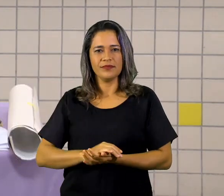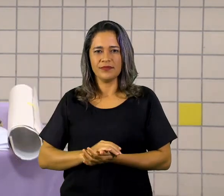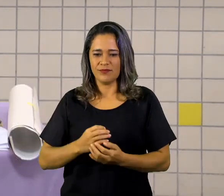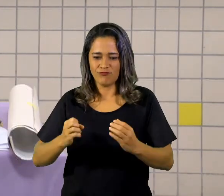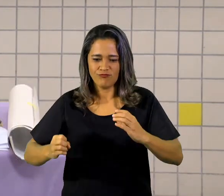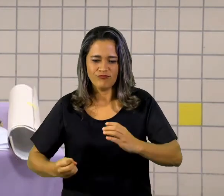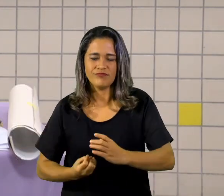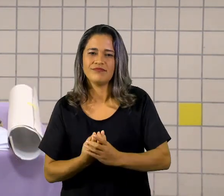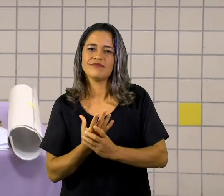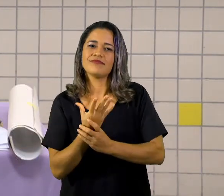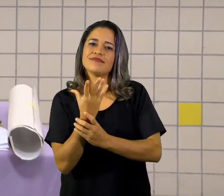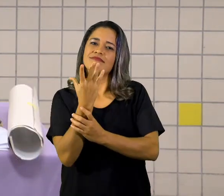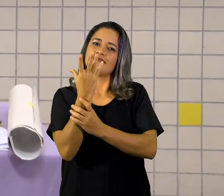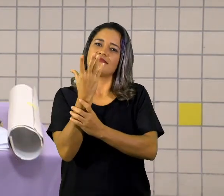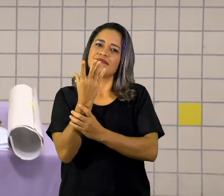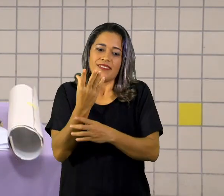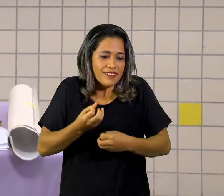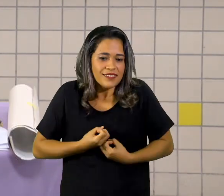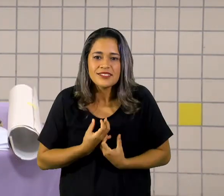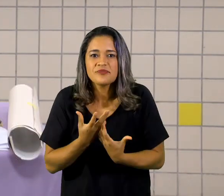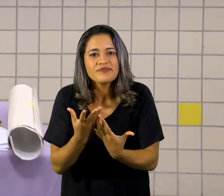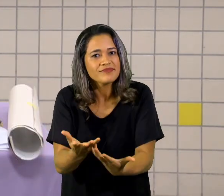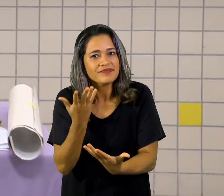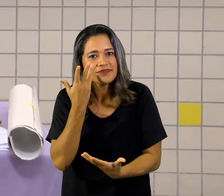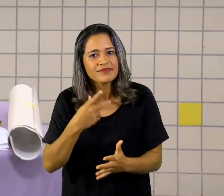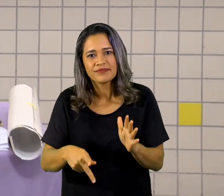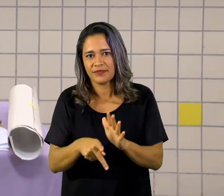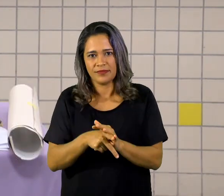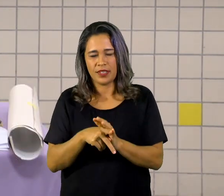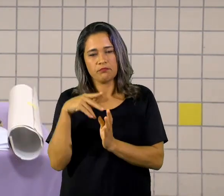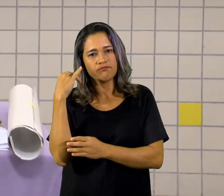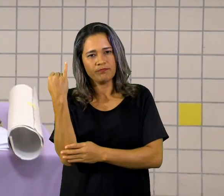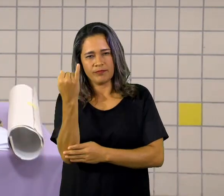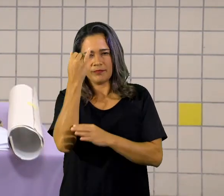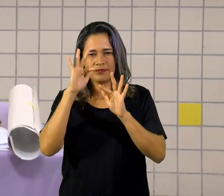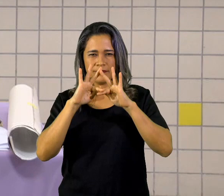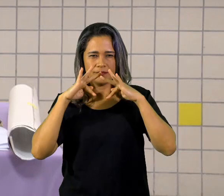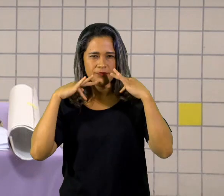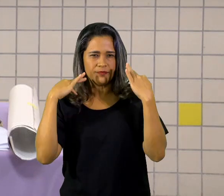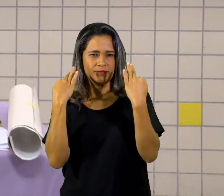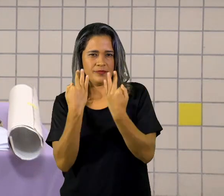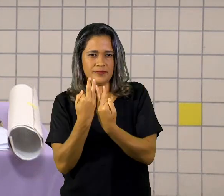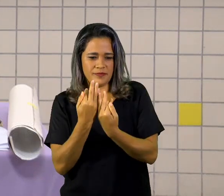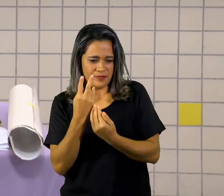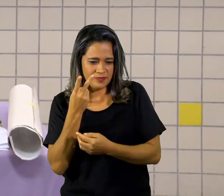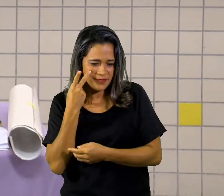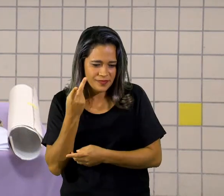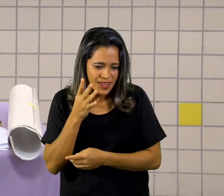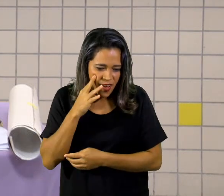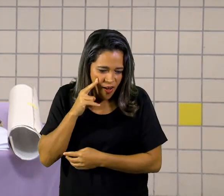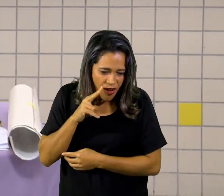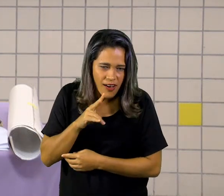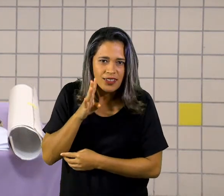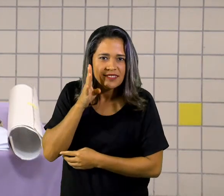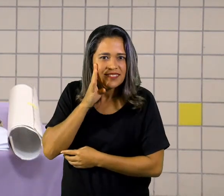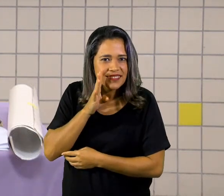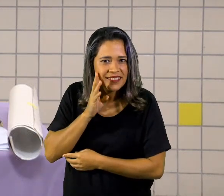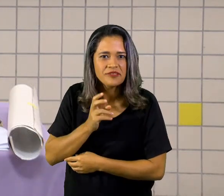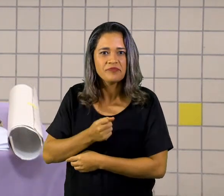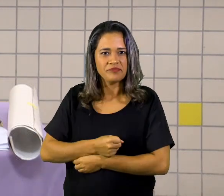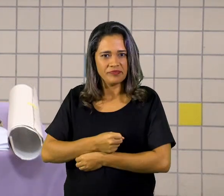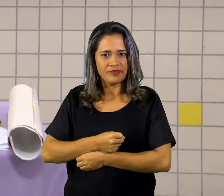criação, é algo que vem dela. Então é importante a família valorizar esse momento e deixar com que ela amplie